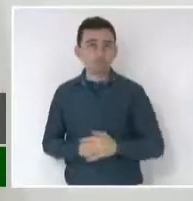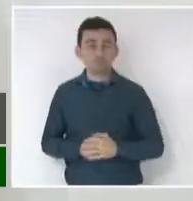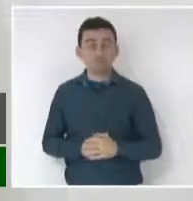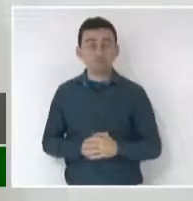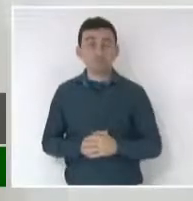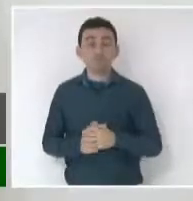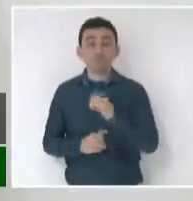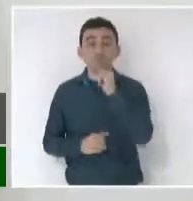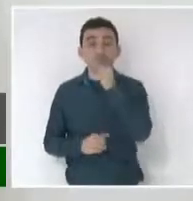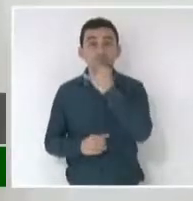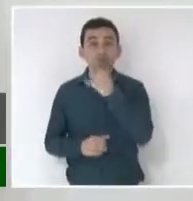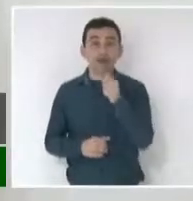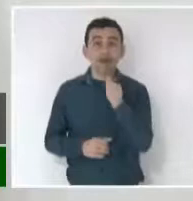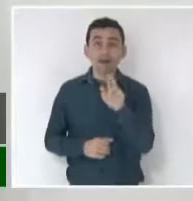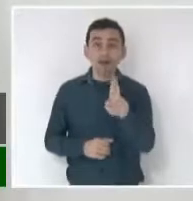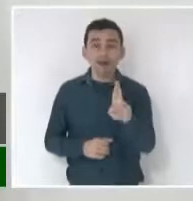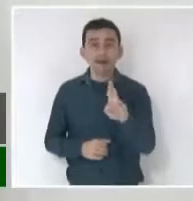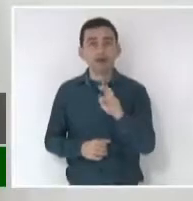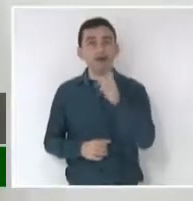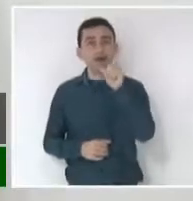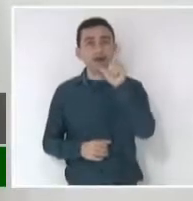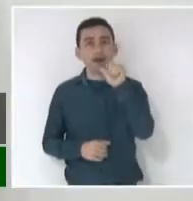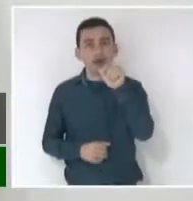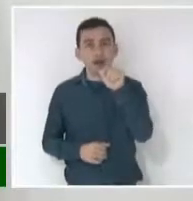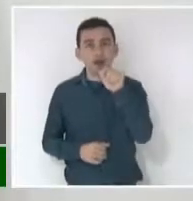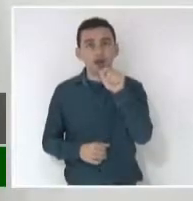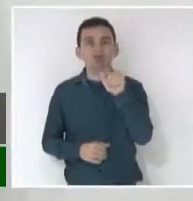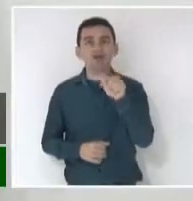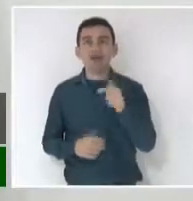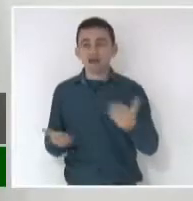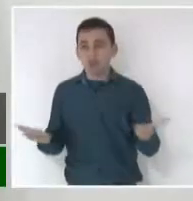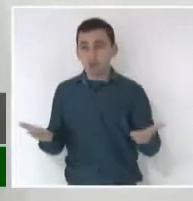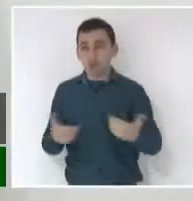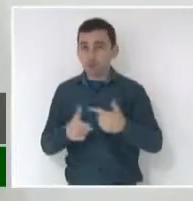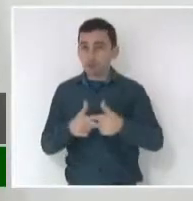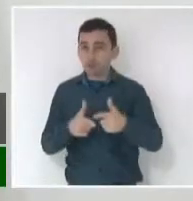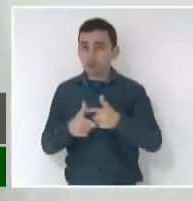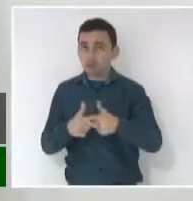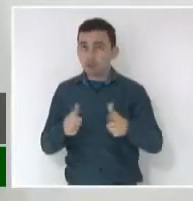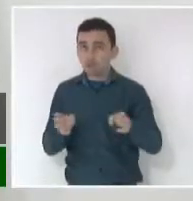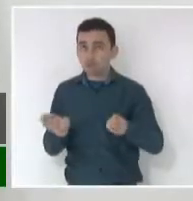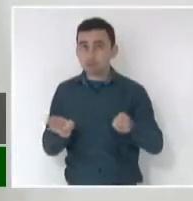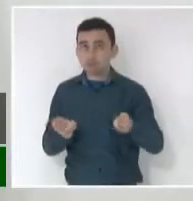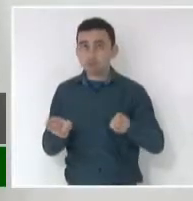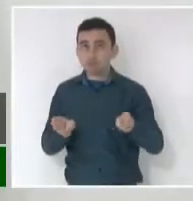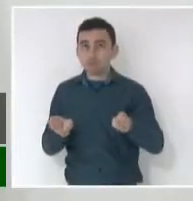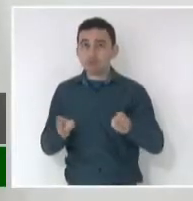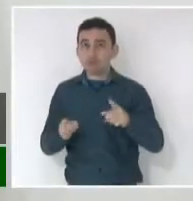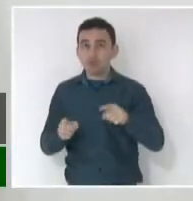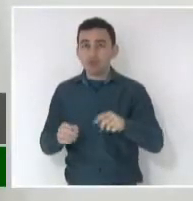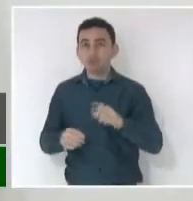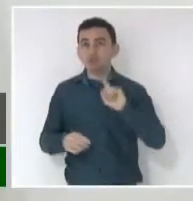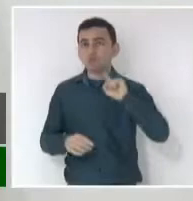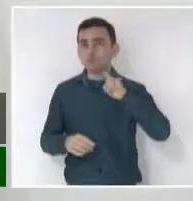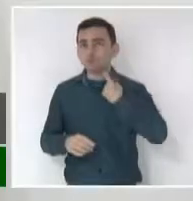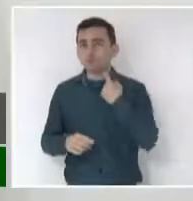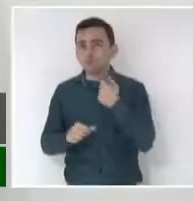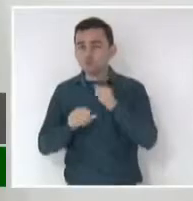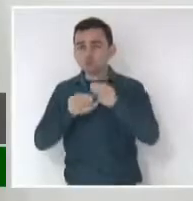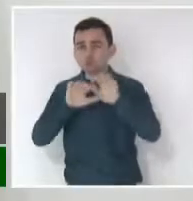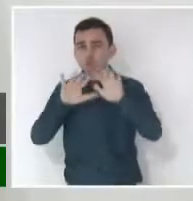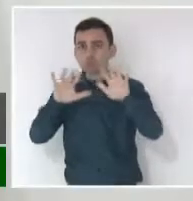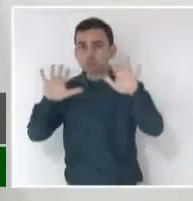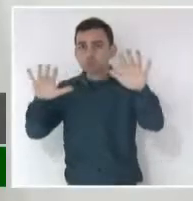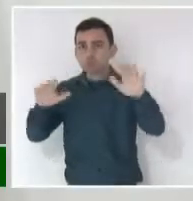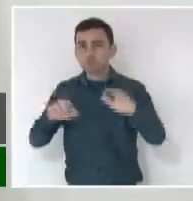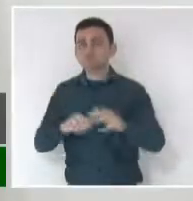infelizmente, tanto o ar como a água passa por momentos críticos de poluição. E o pior de